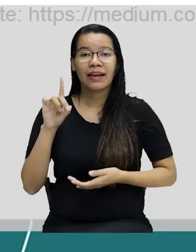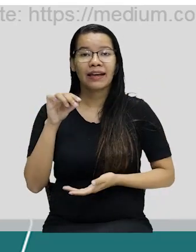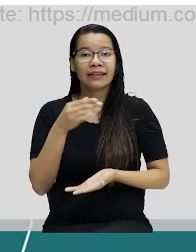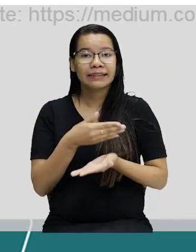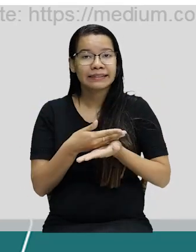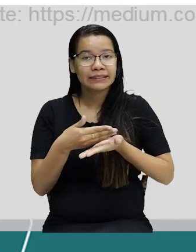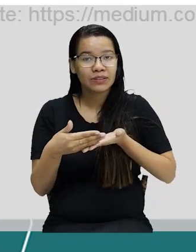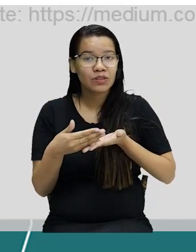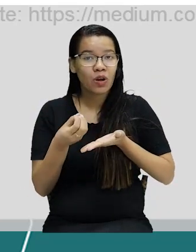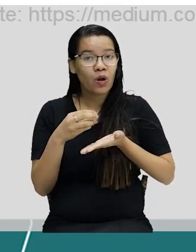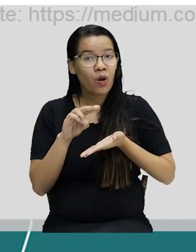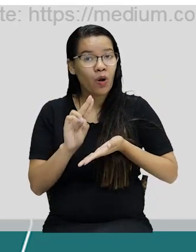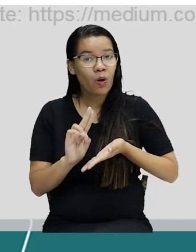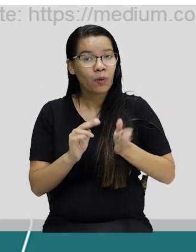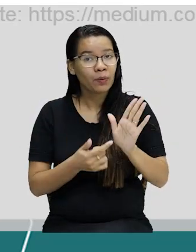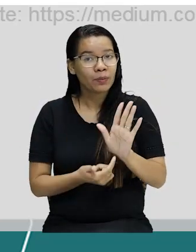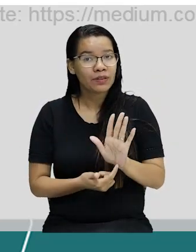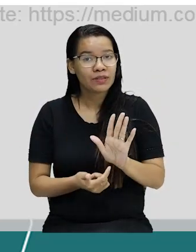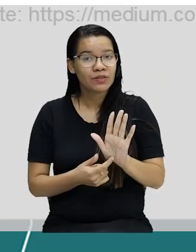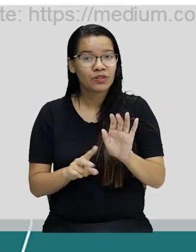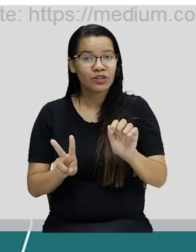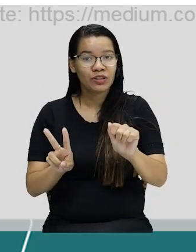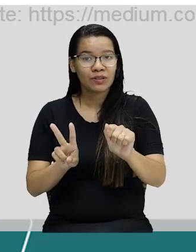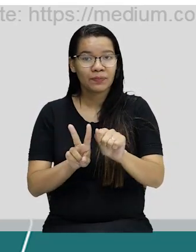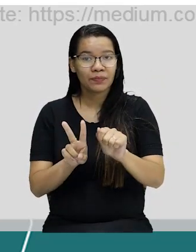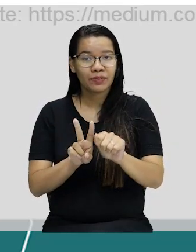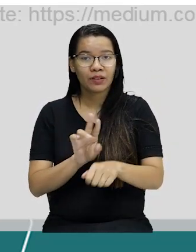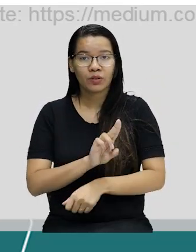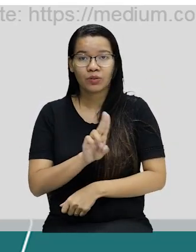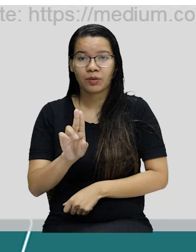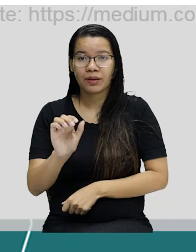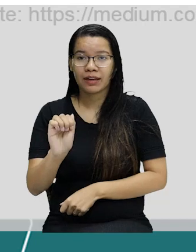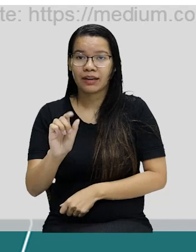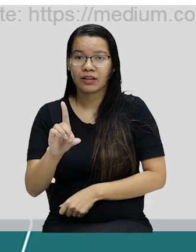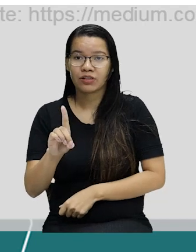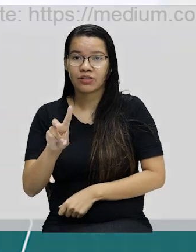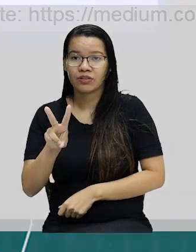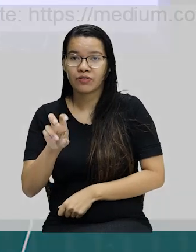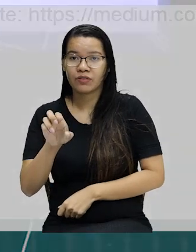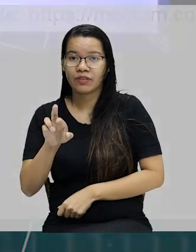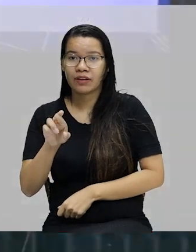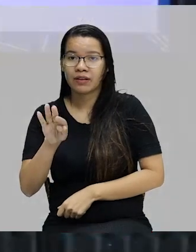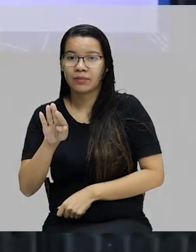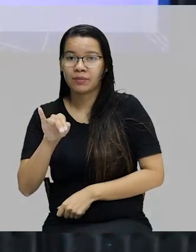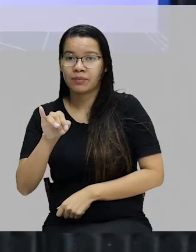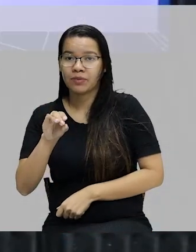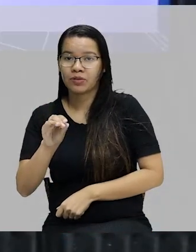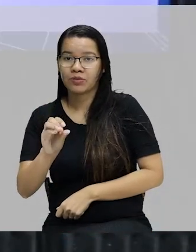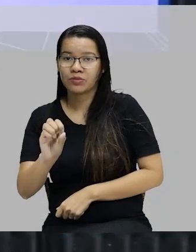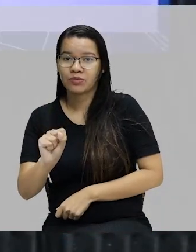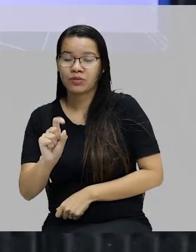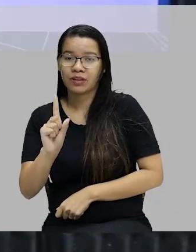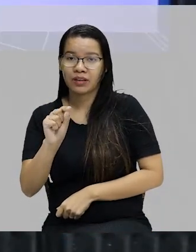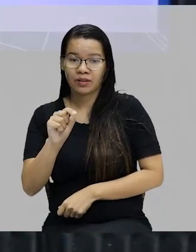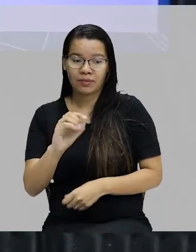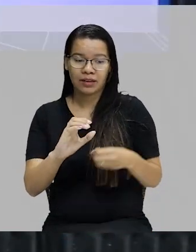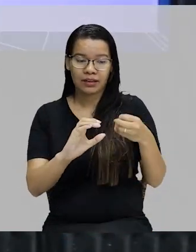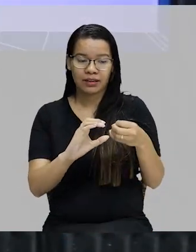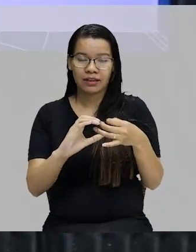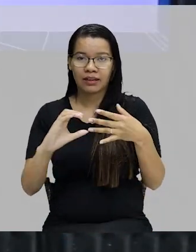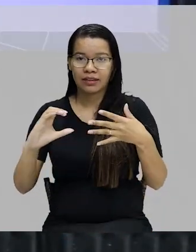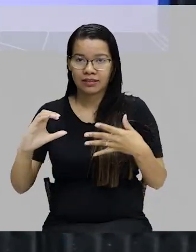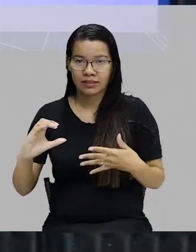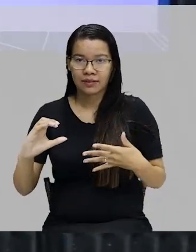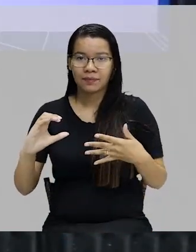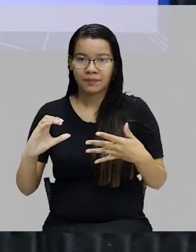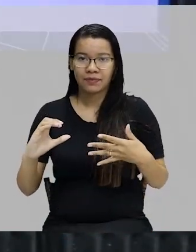ou apresentação de advérbios. Advérbios é uma das classes essenciais de palavras que nós temos em todas